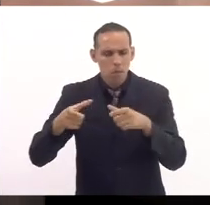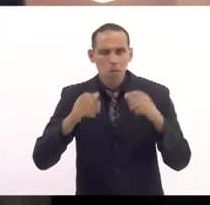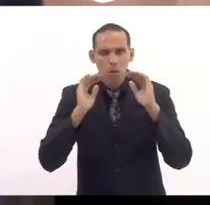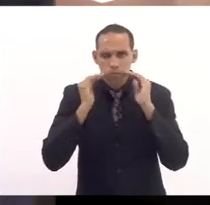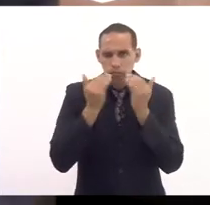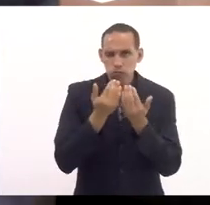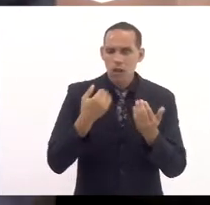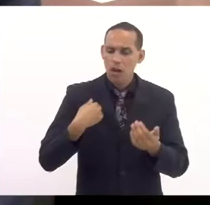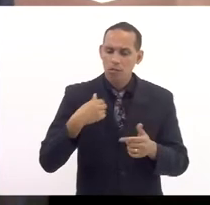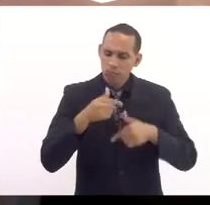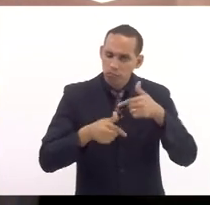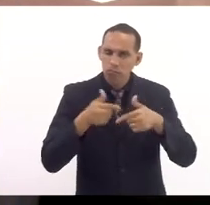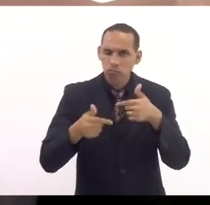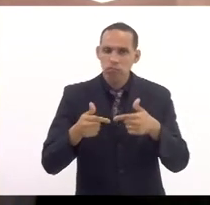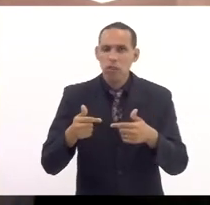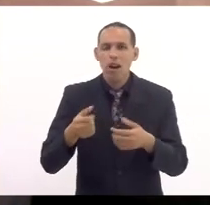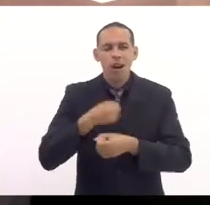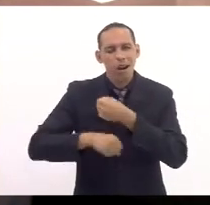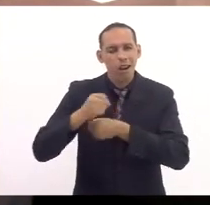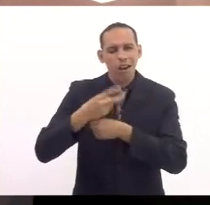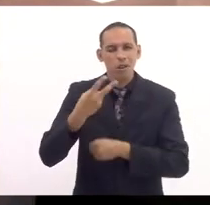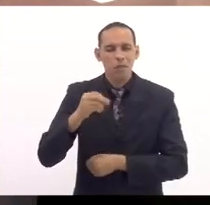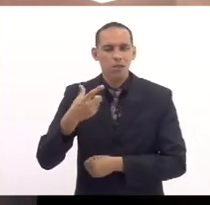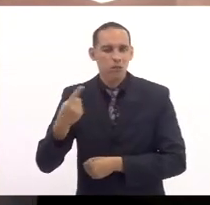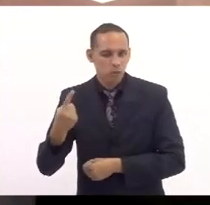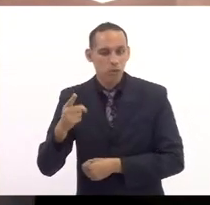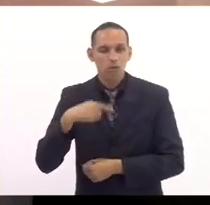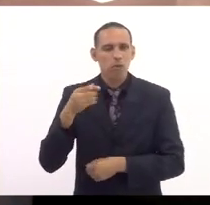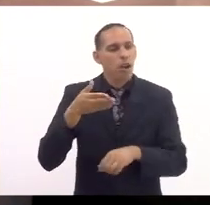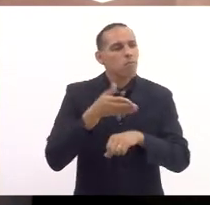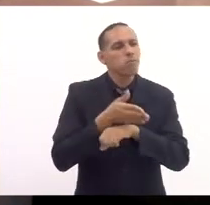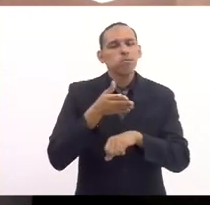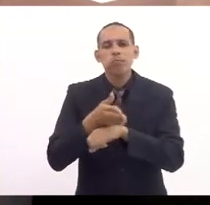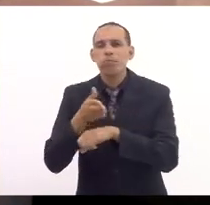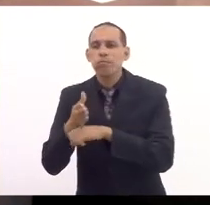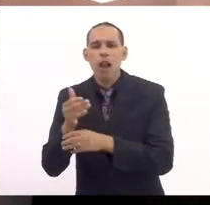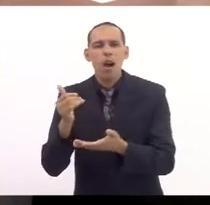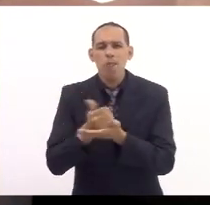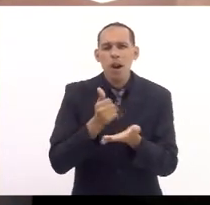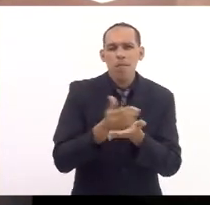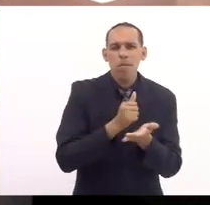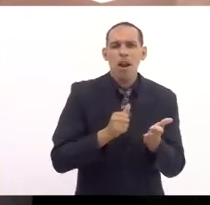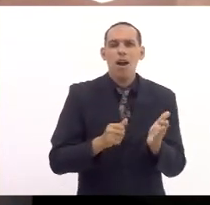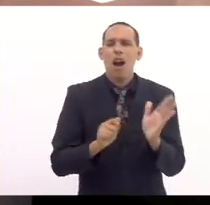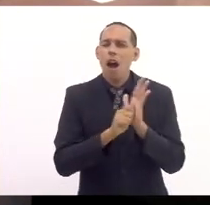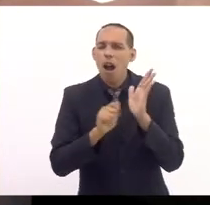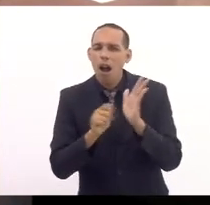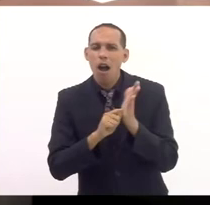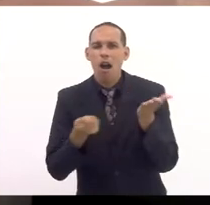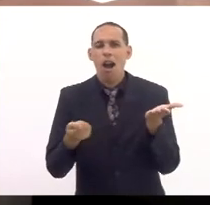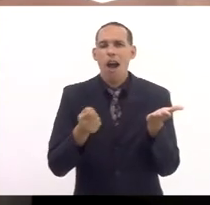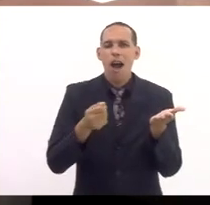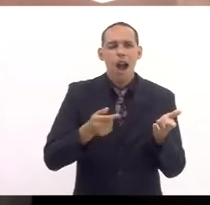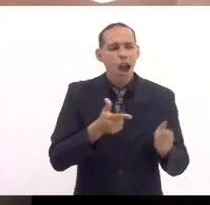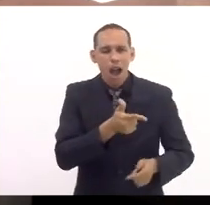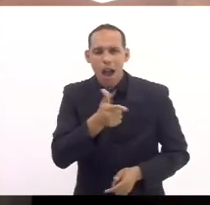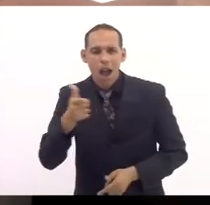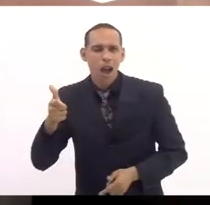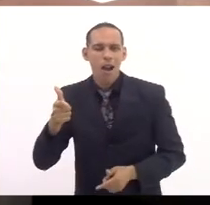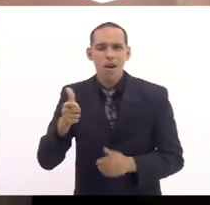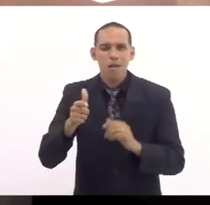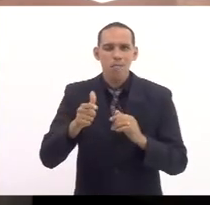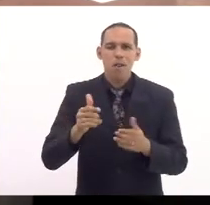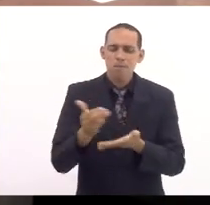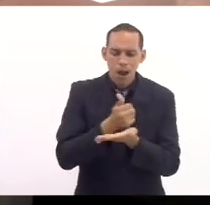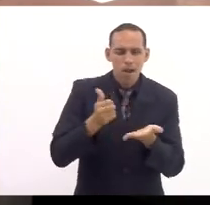das operações? A gente vai, a gente faz aquele trabalho de cumprimento, de apreensão de drogas e armas. Aquilo também dá